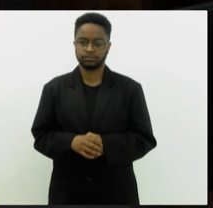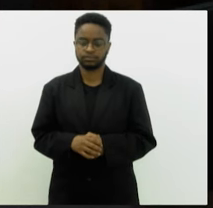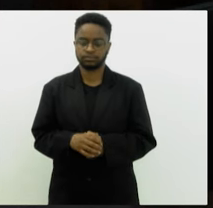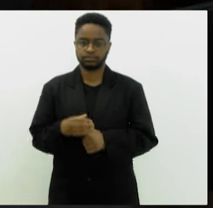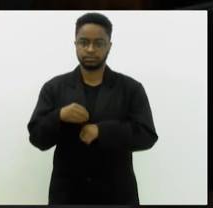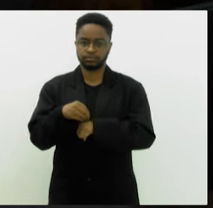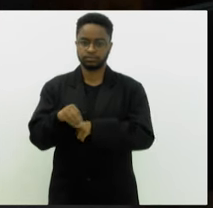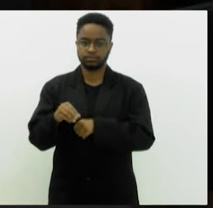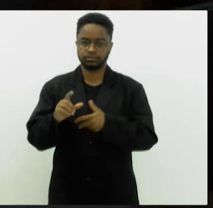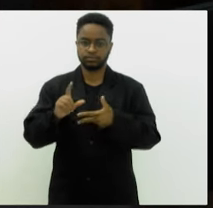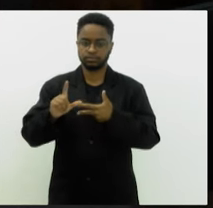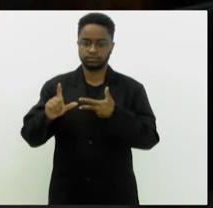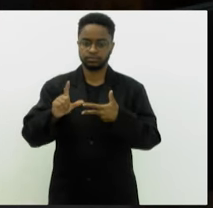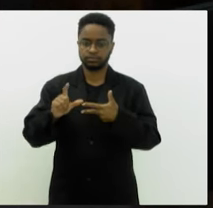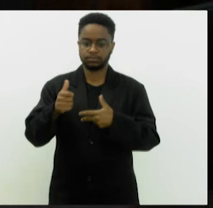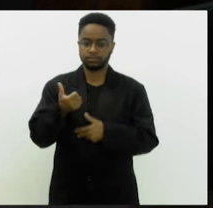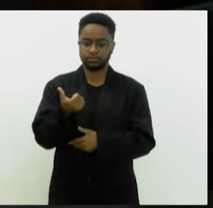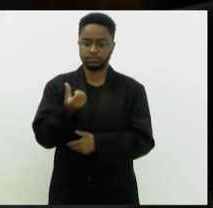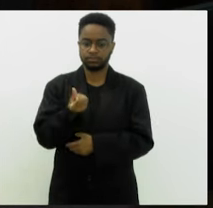Indicação legislativa